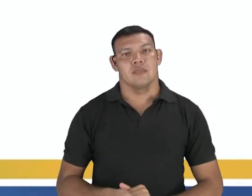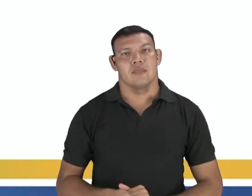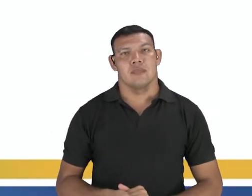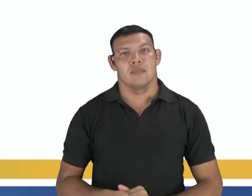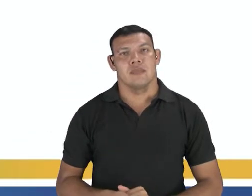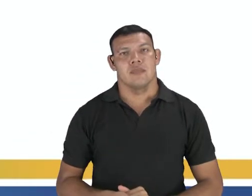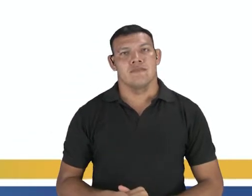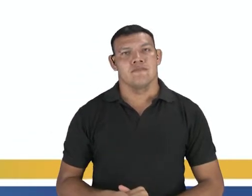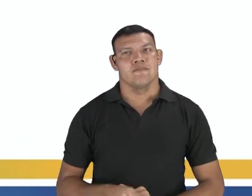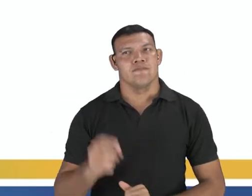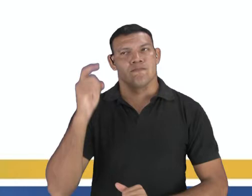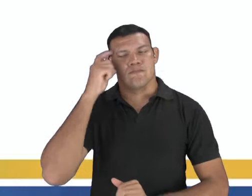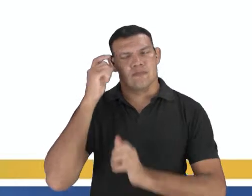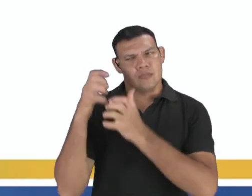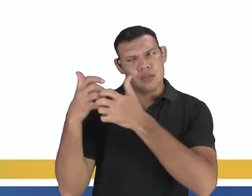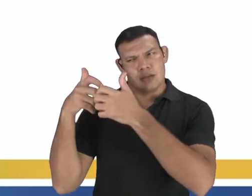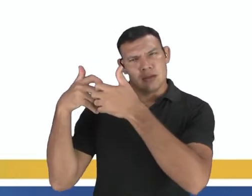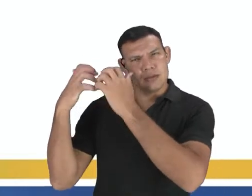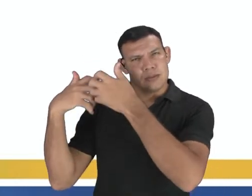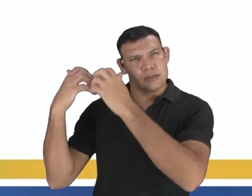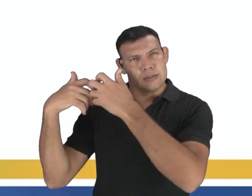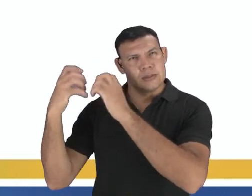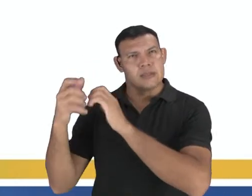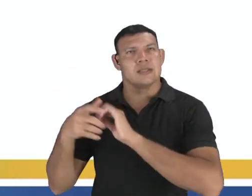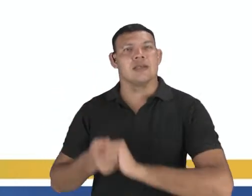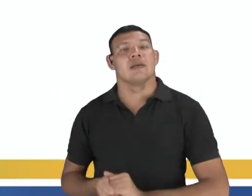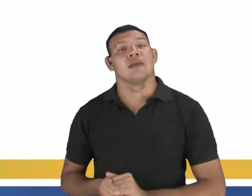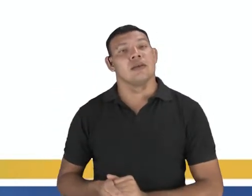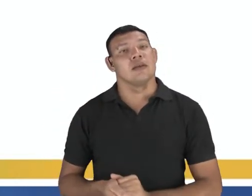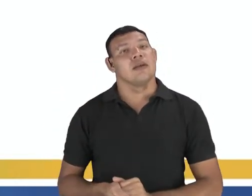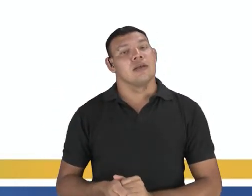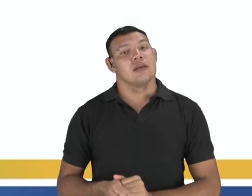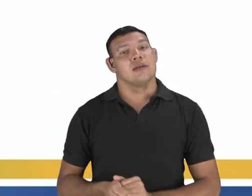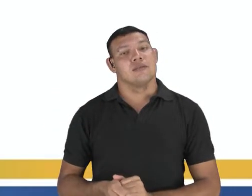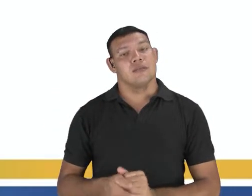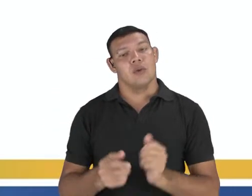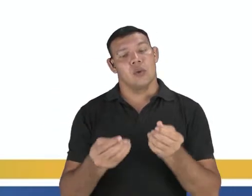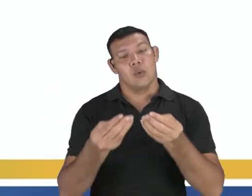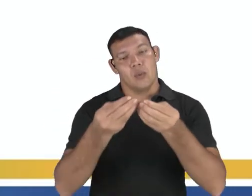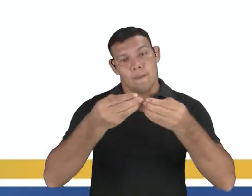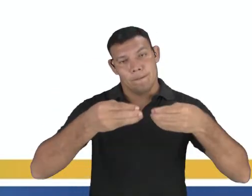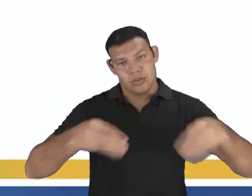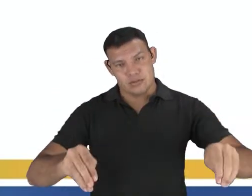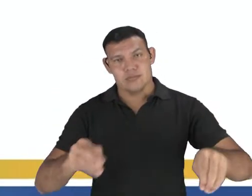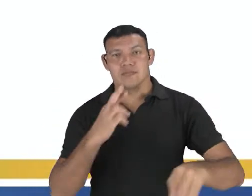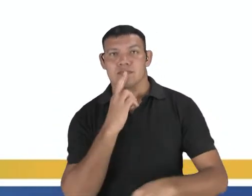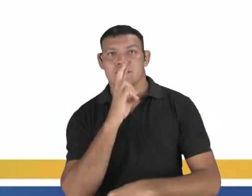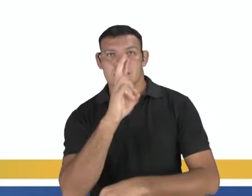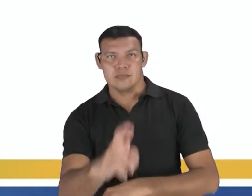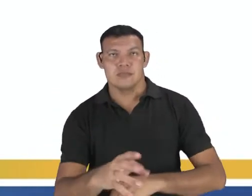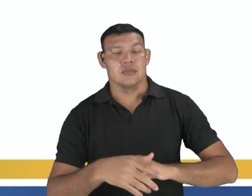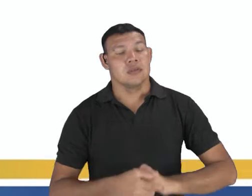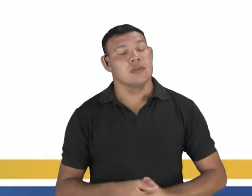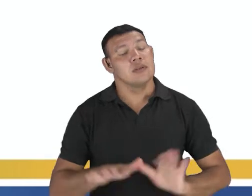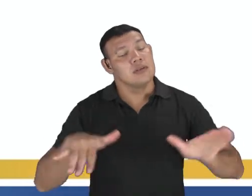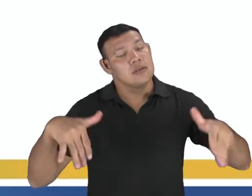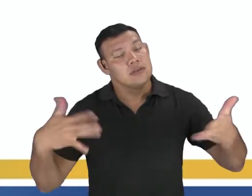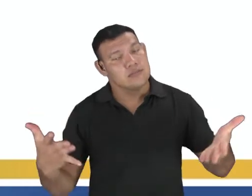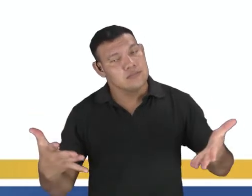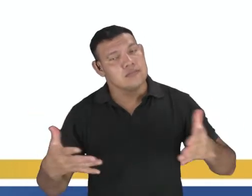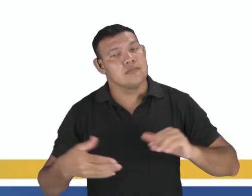Ela baseia-se em operações de raciocínio lógico, como implicações de causa e efeito. Por exemplo, aconteceu